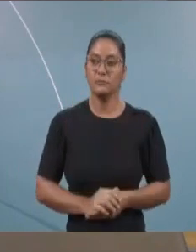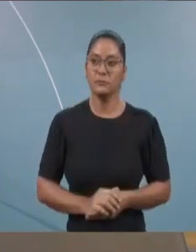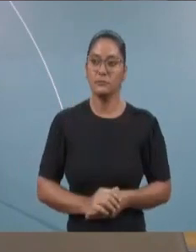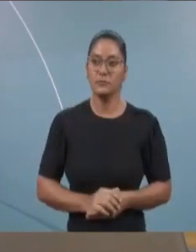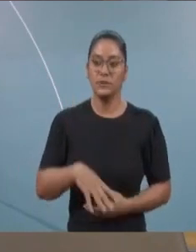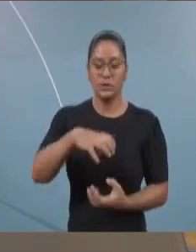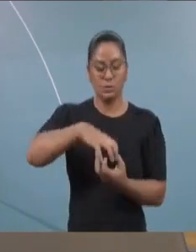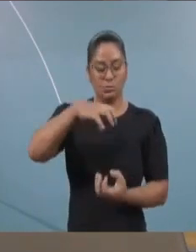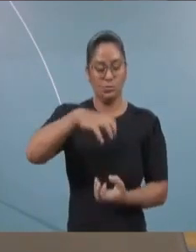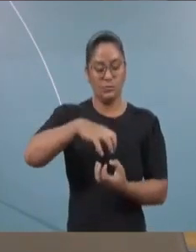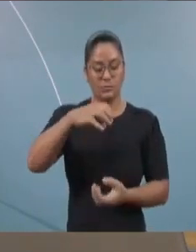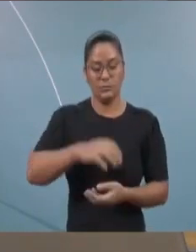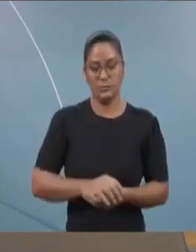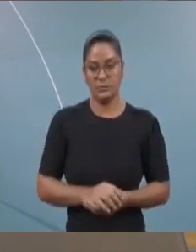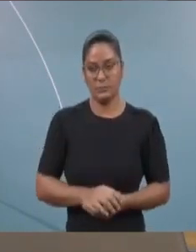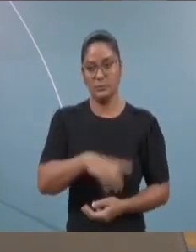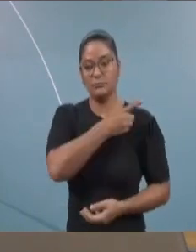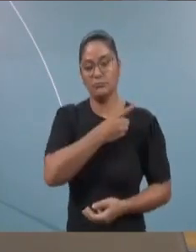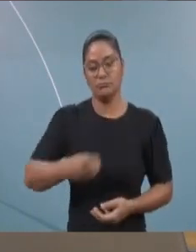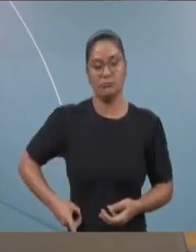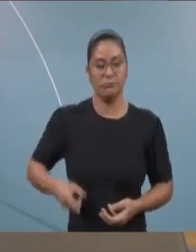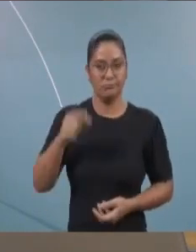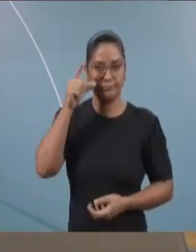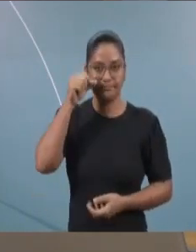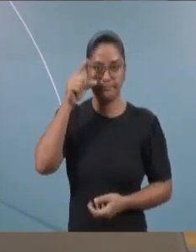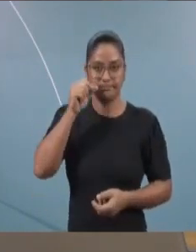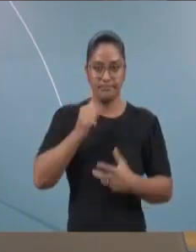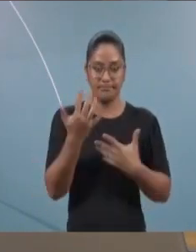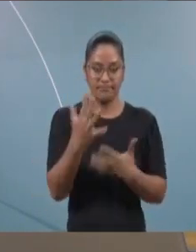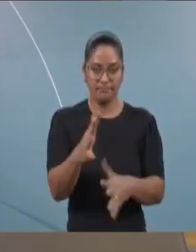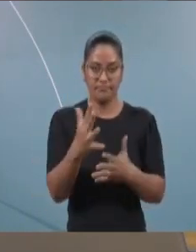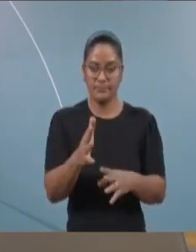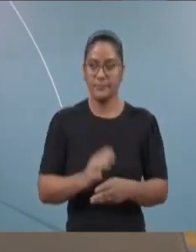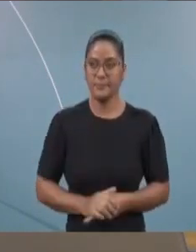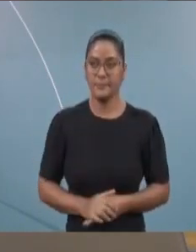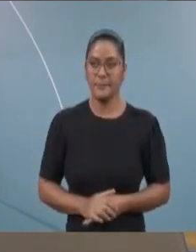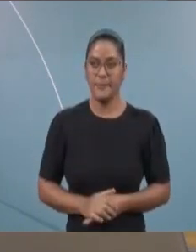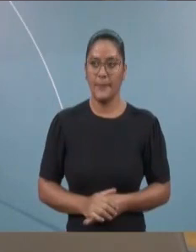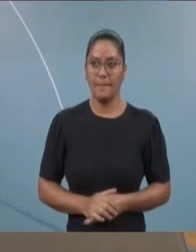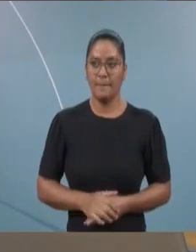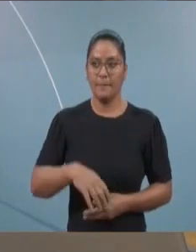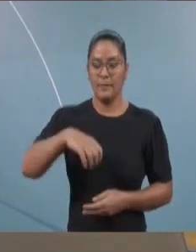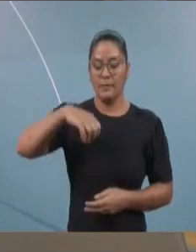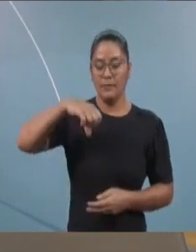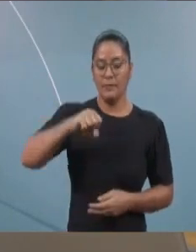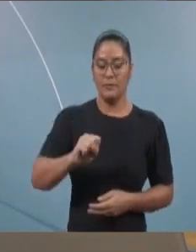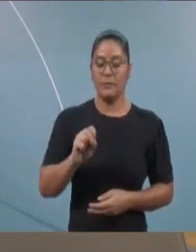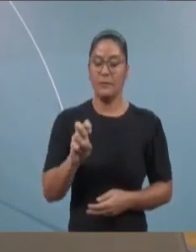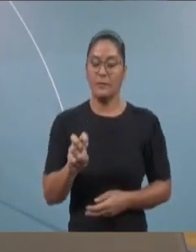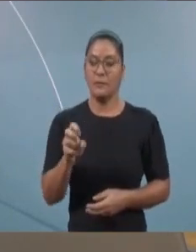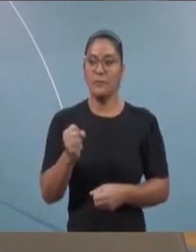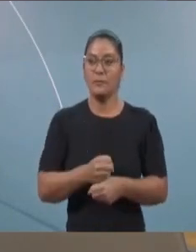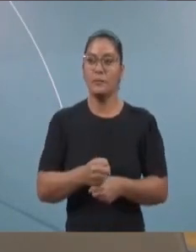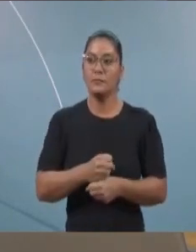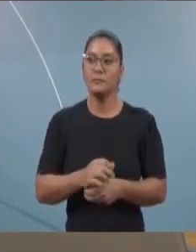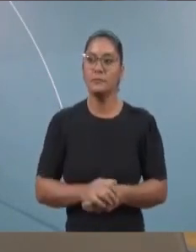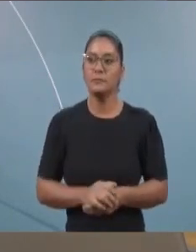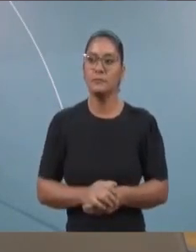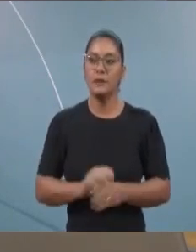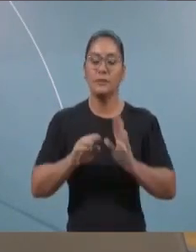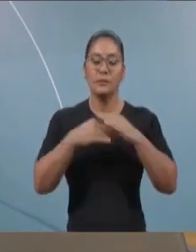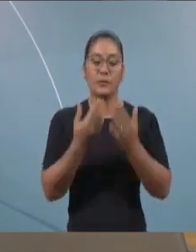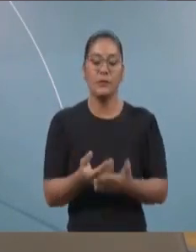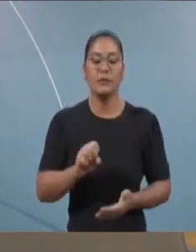requerimento do Deputado Ubaldo fern que requer um voto de congratulações ao aos 85 anos da Escola São